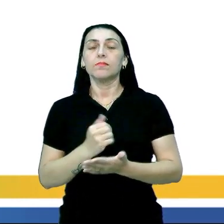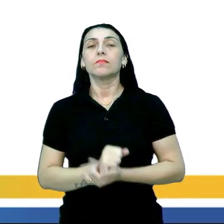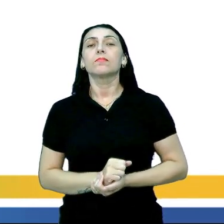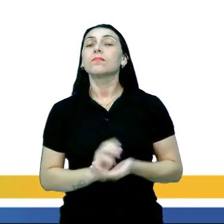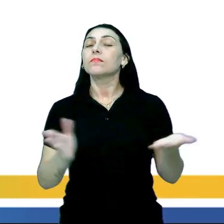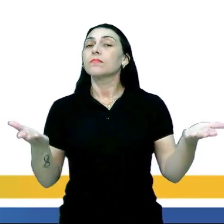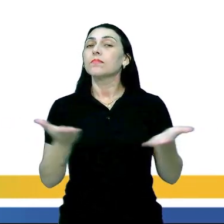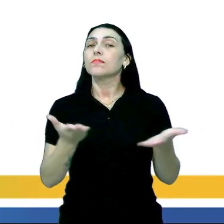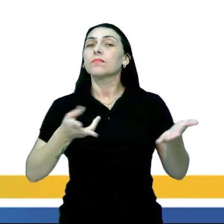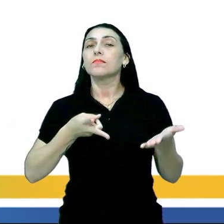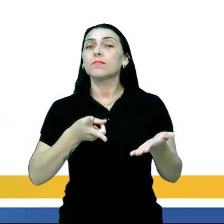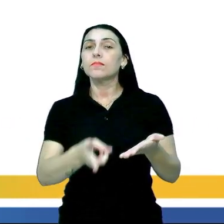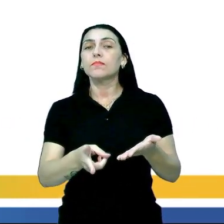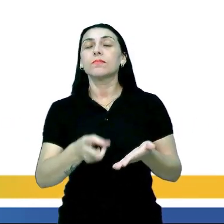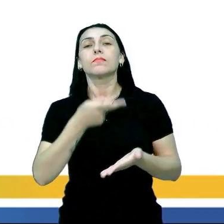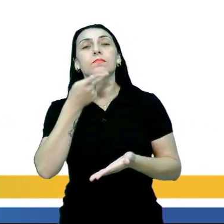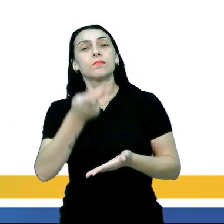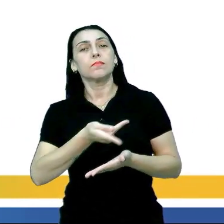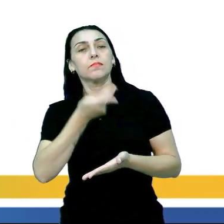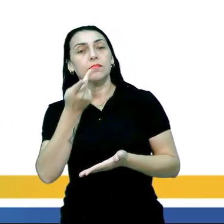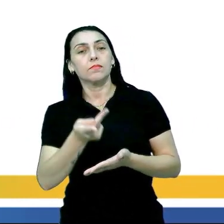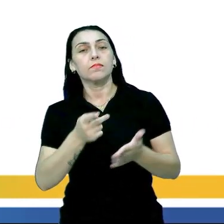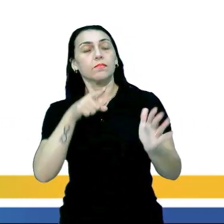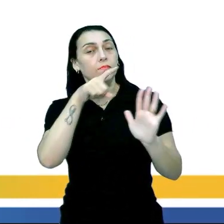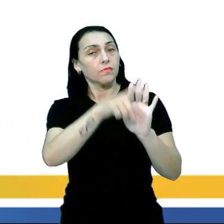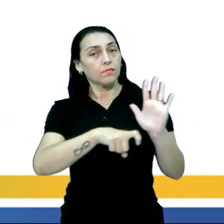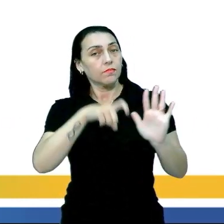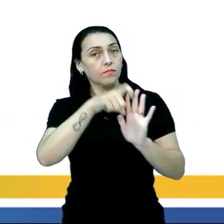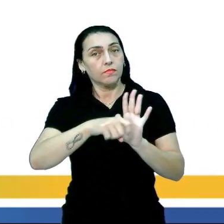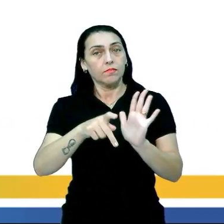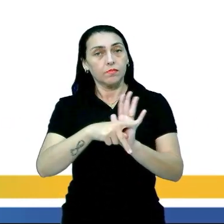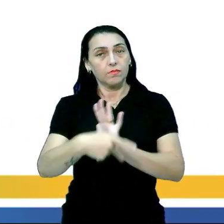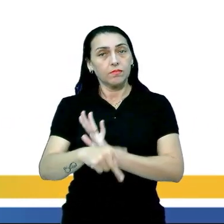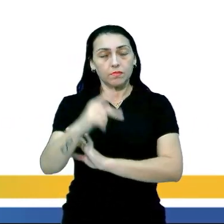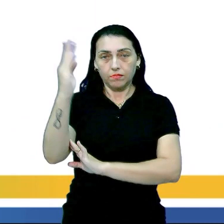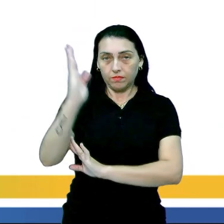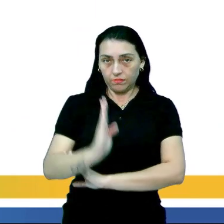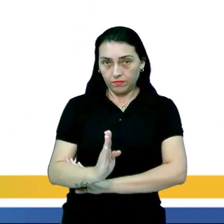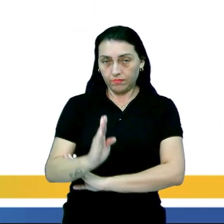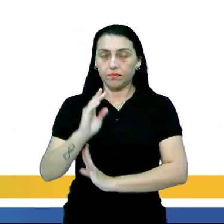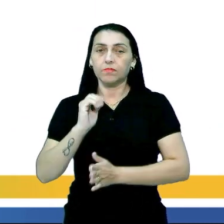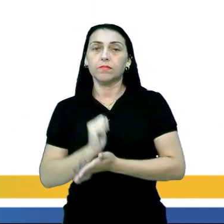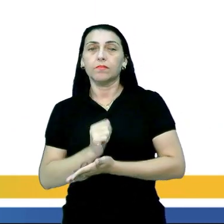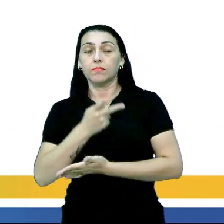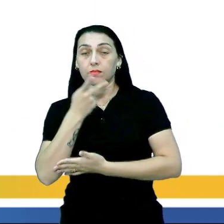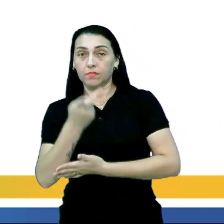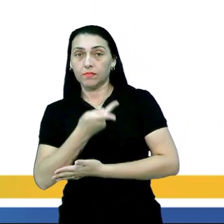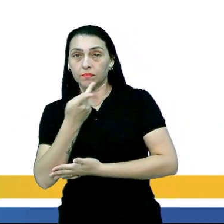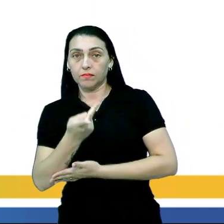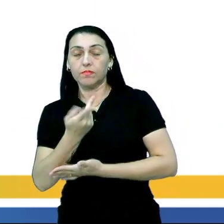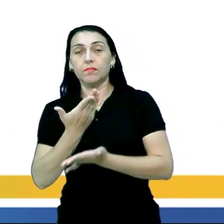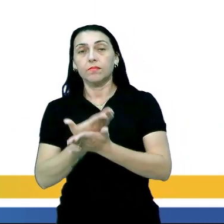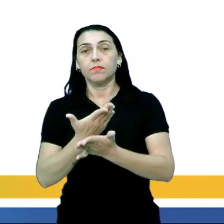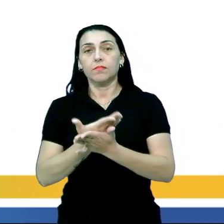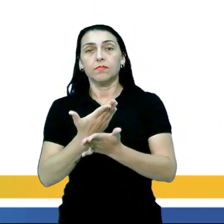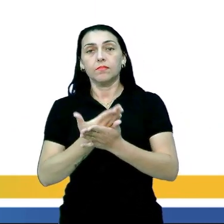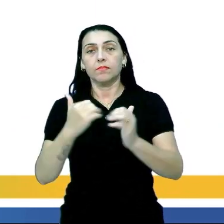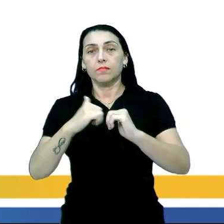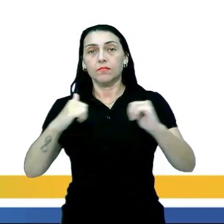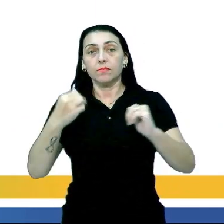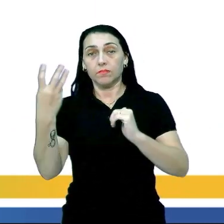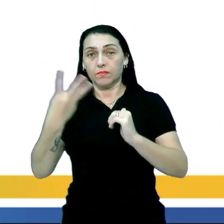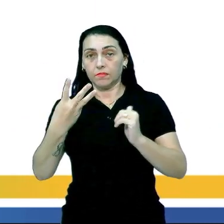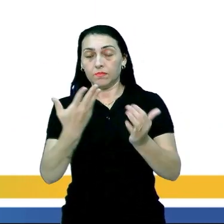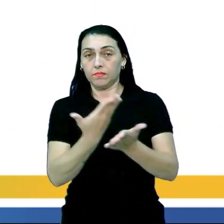e hoje nós vamos continuar falando sobre agropecuária no Brasil. Então, como eu disse, essa aula ela é dividida em